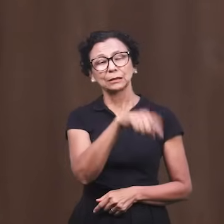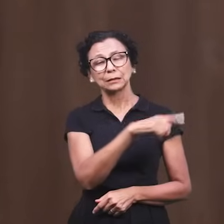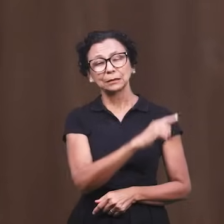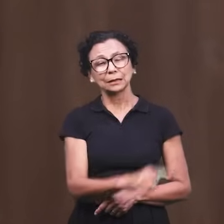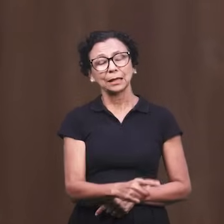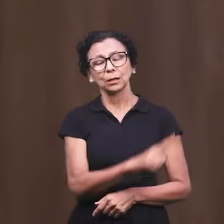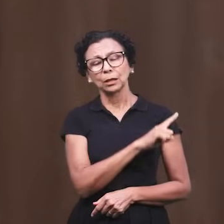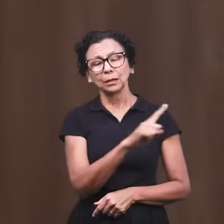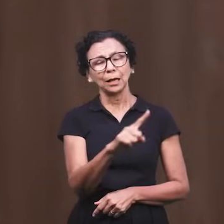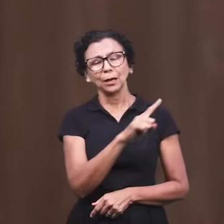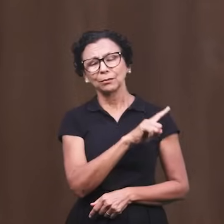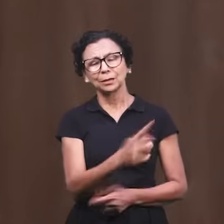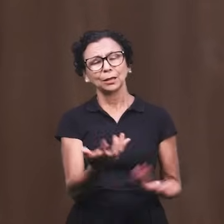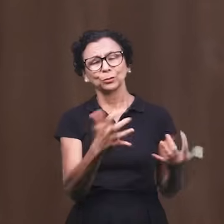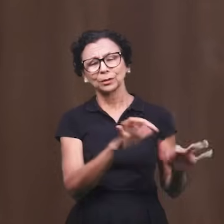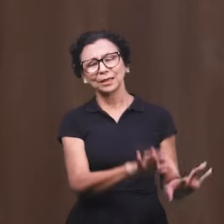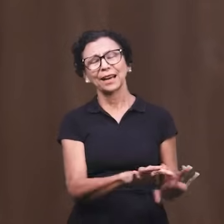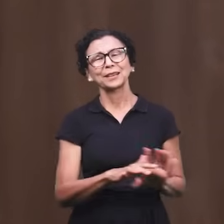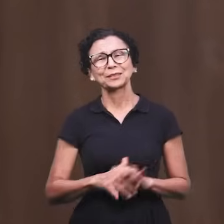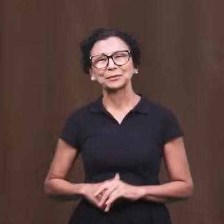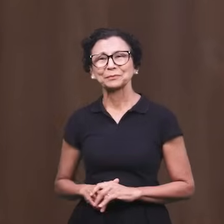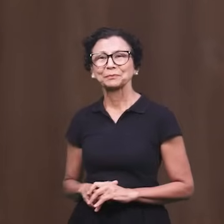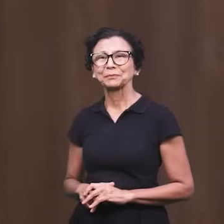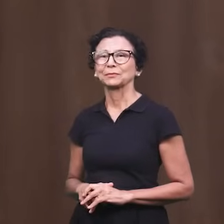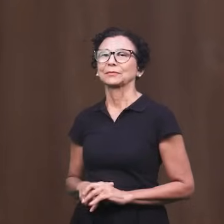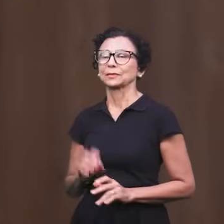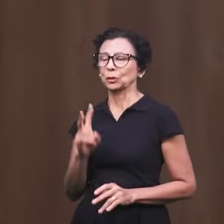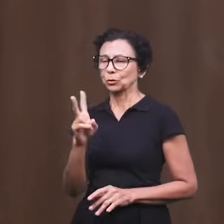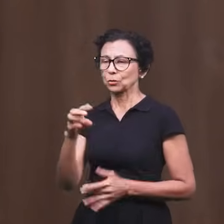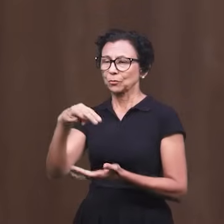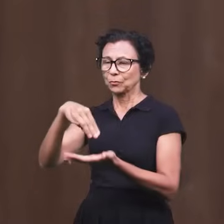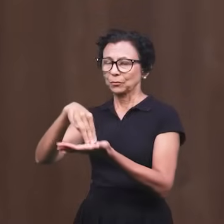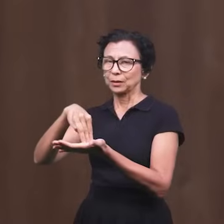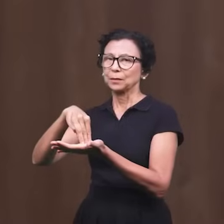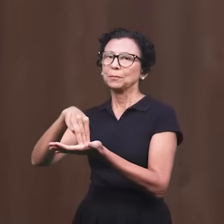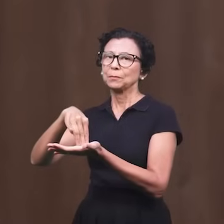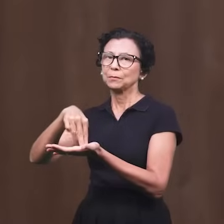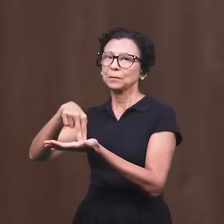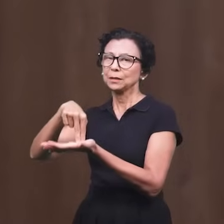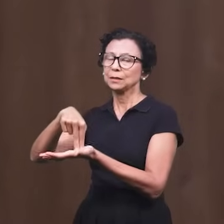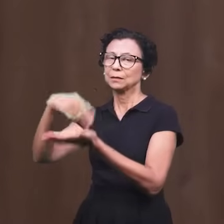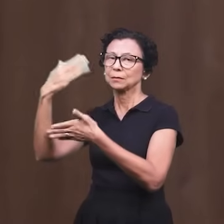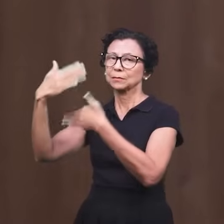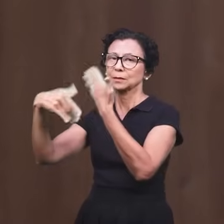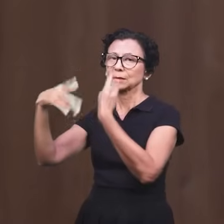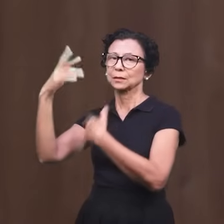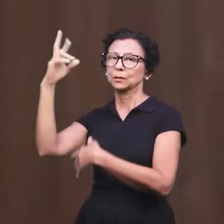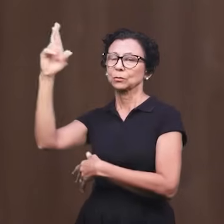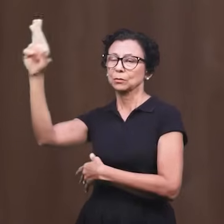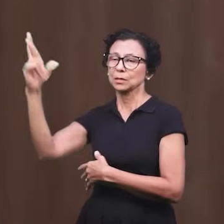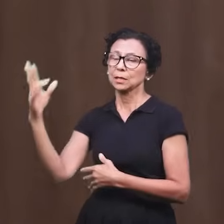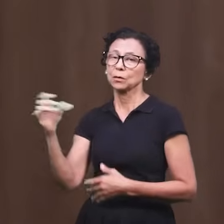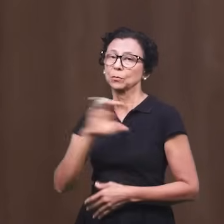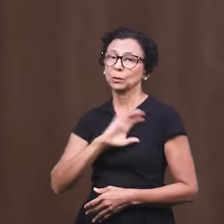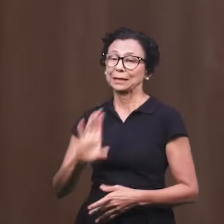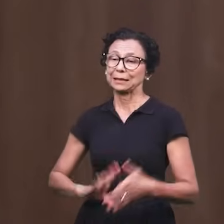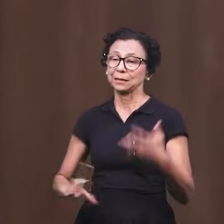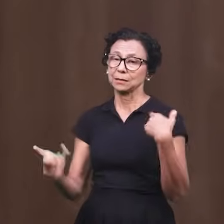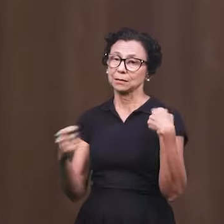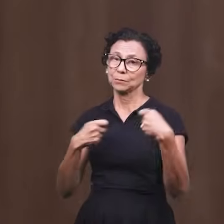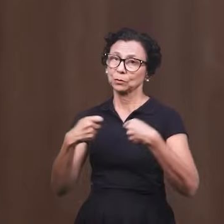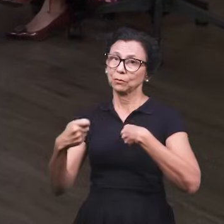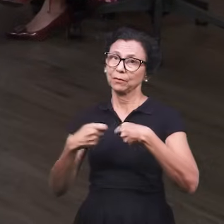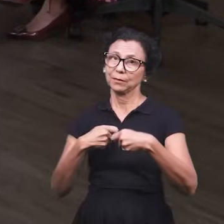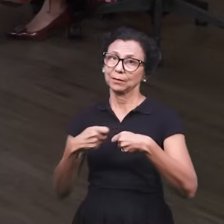À medida que a vontade do Senhor prevalece na minha vida, então não sou mais eu quem vive, mas Cristo vive em